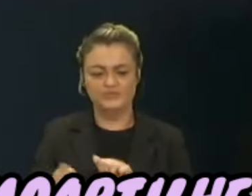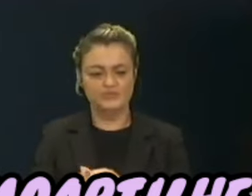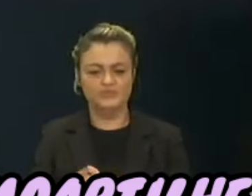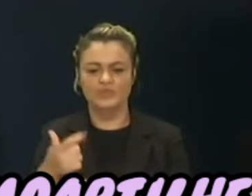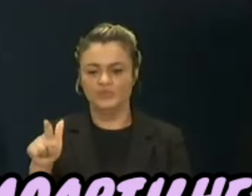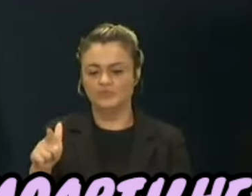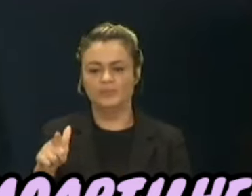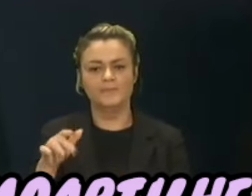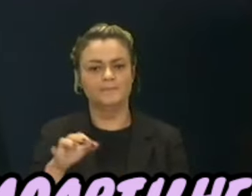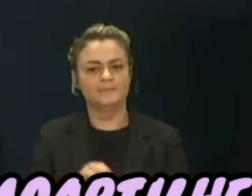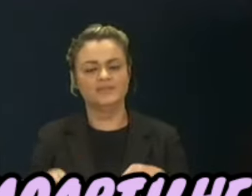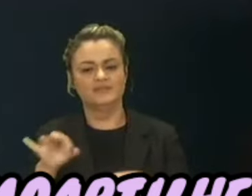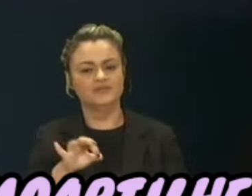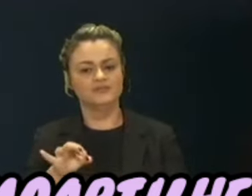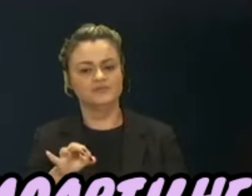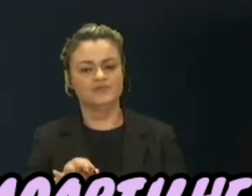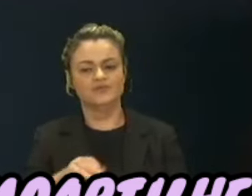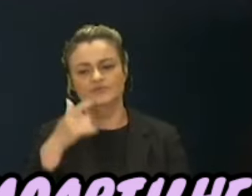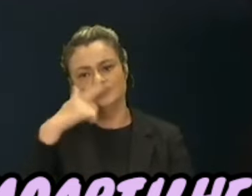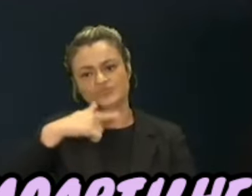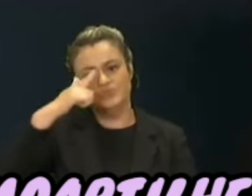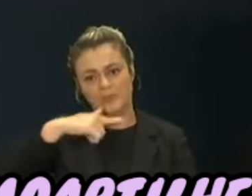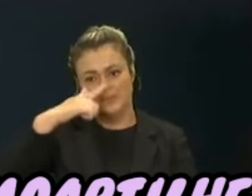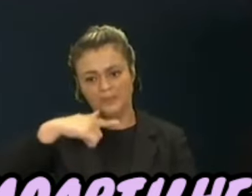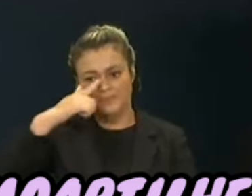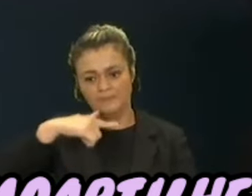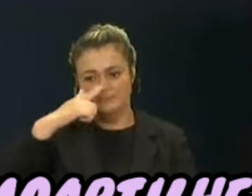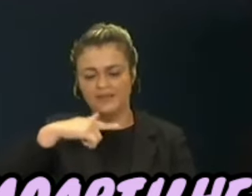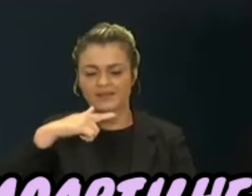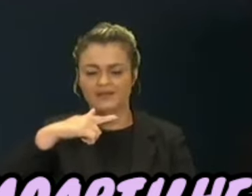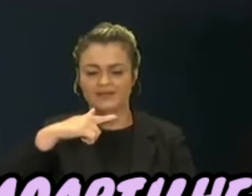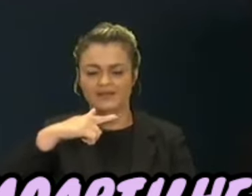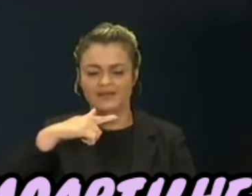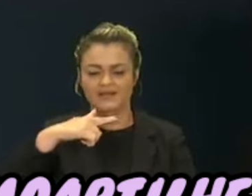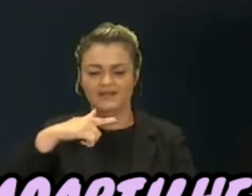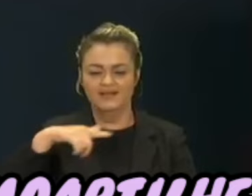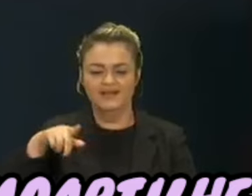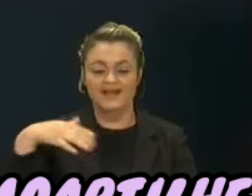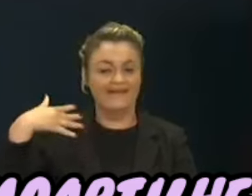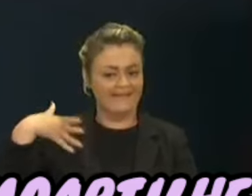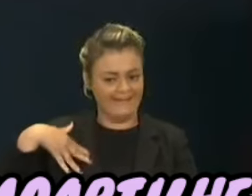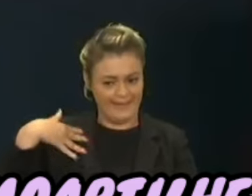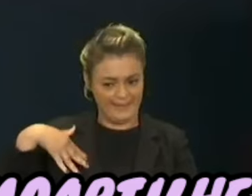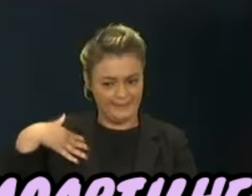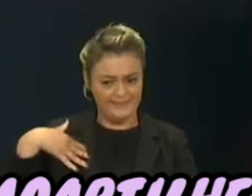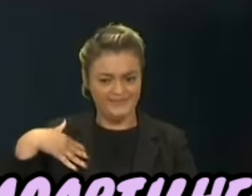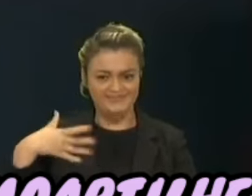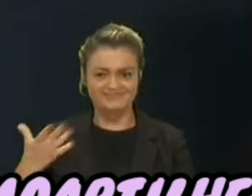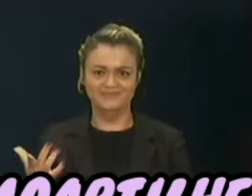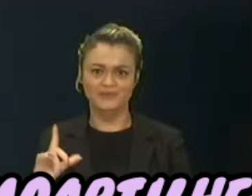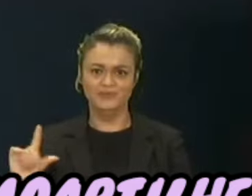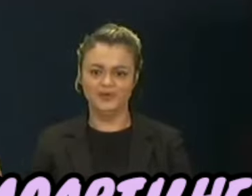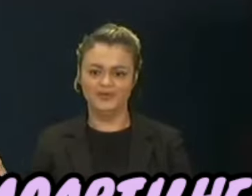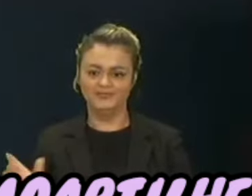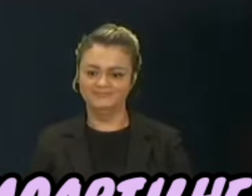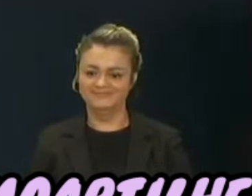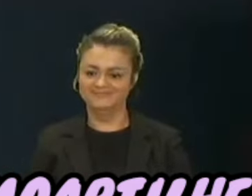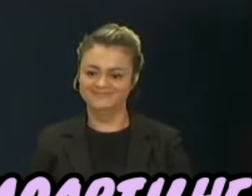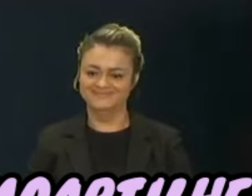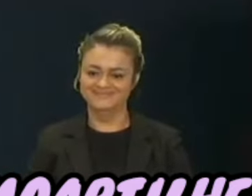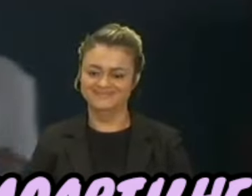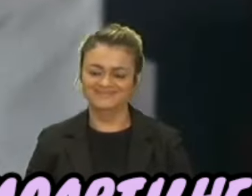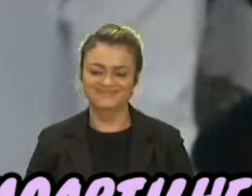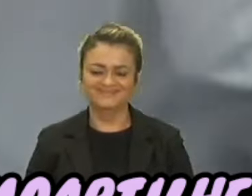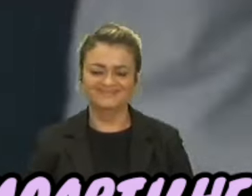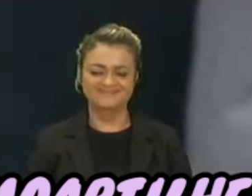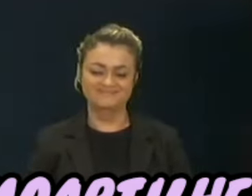ministro Gilmar. Não vou cumprimentar a ministra Carmen, porque ela não ficou para ouvir eu falar, então,